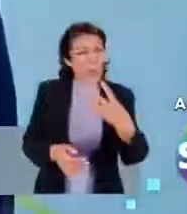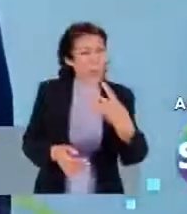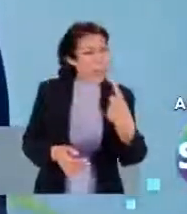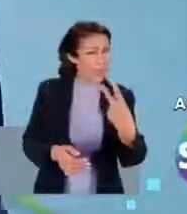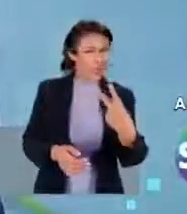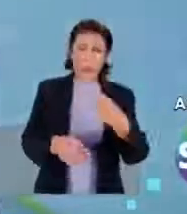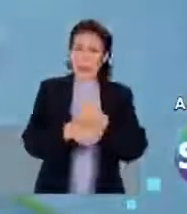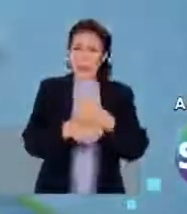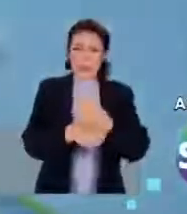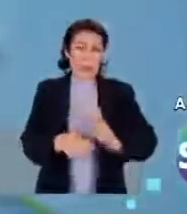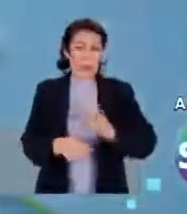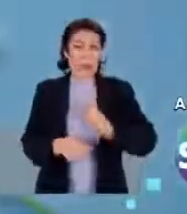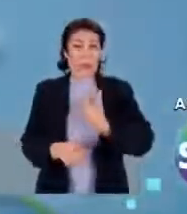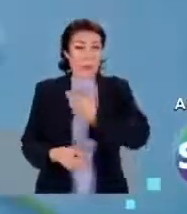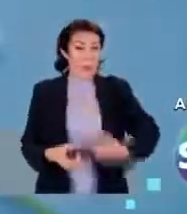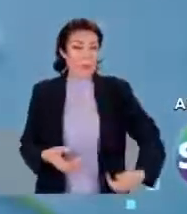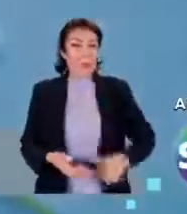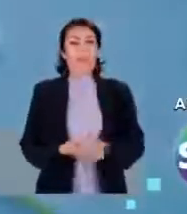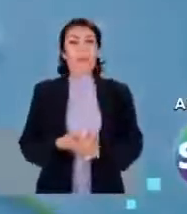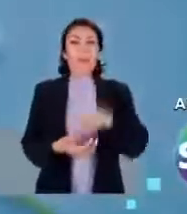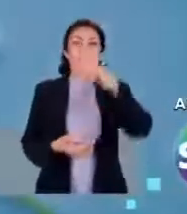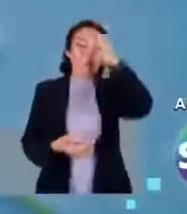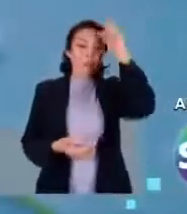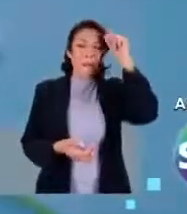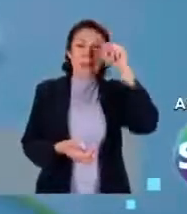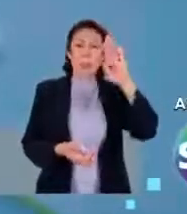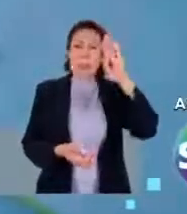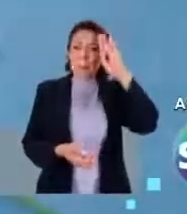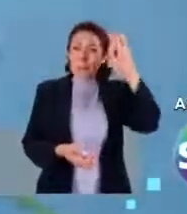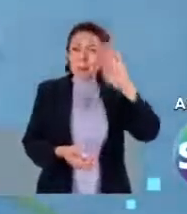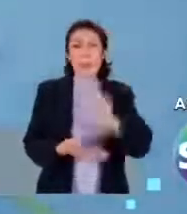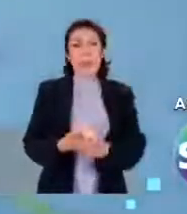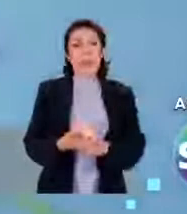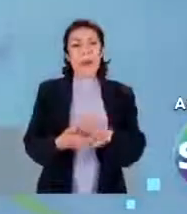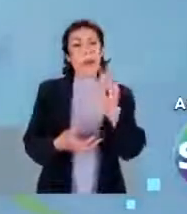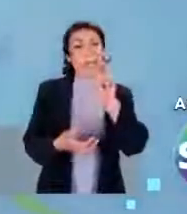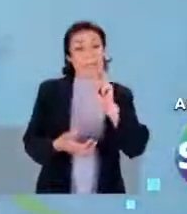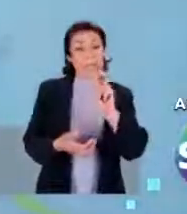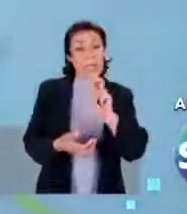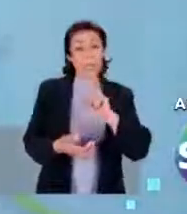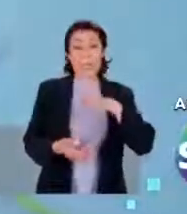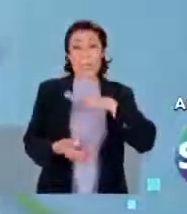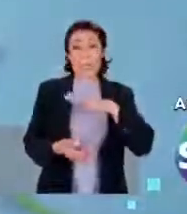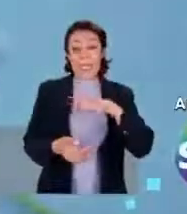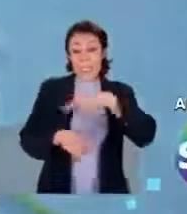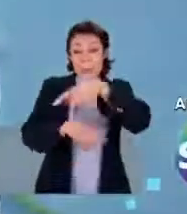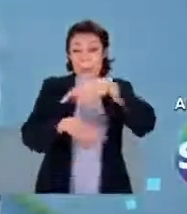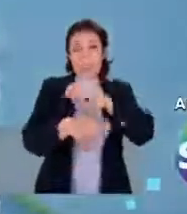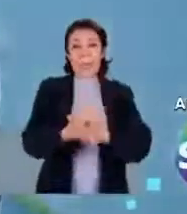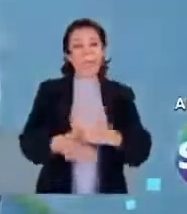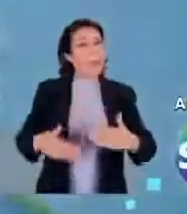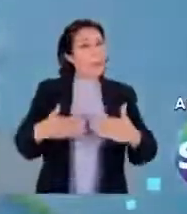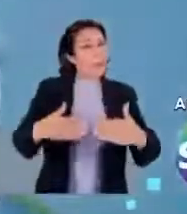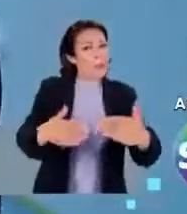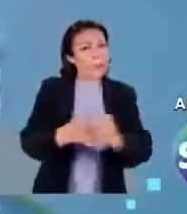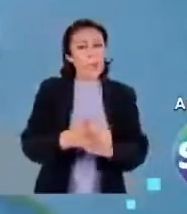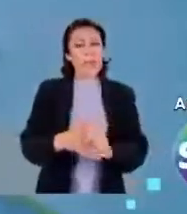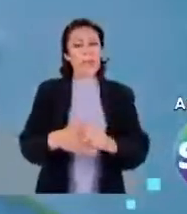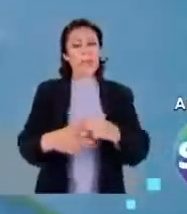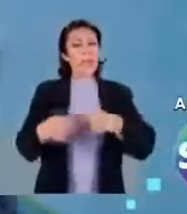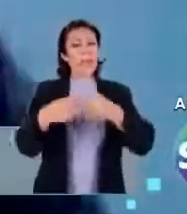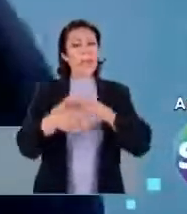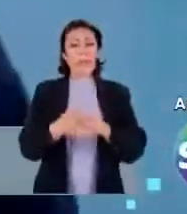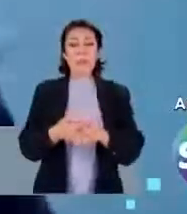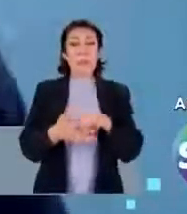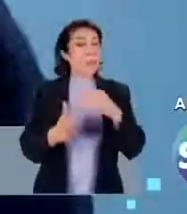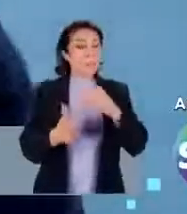no passado eu fui prefeito da quinta capital do Brasil governador do oitavo estado brasileiro Ministro da Fazenda canetona do Tesouro Nacional tava na